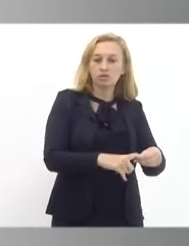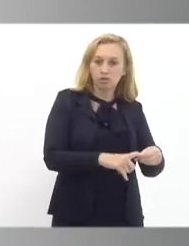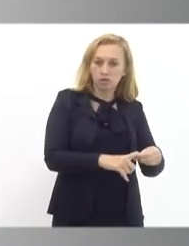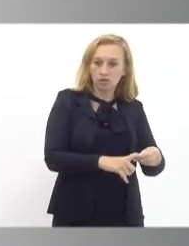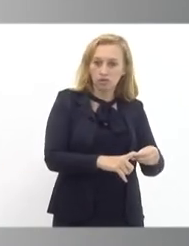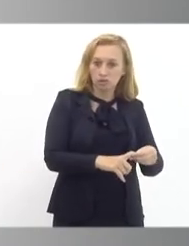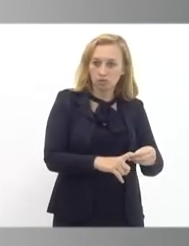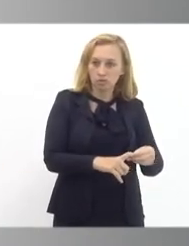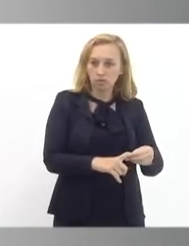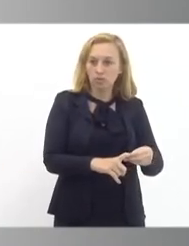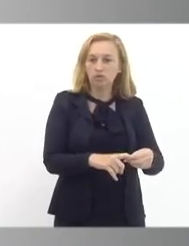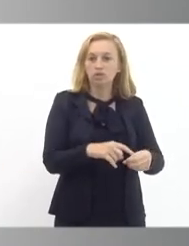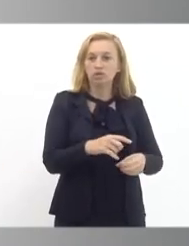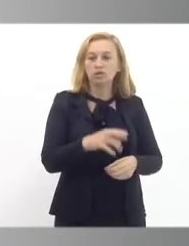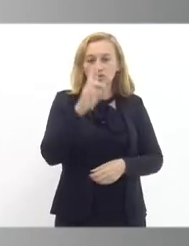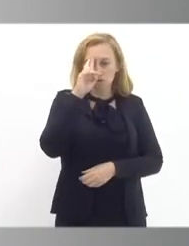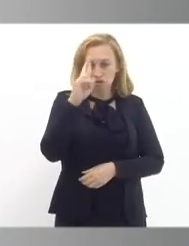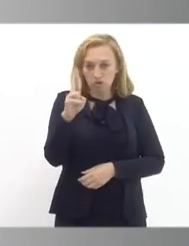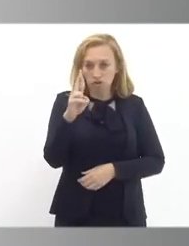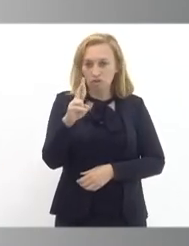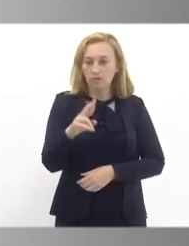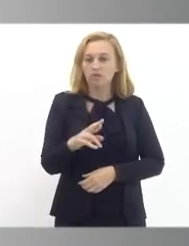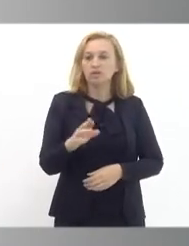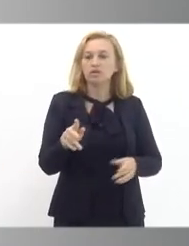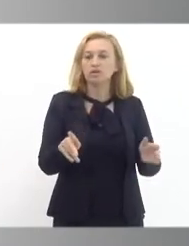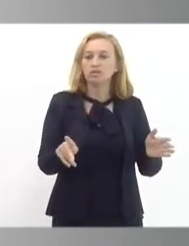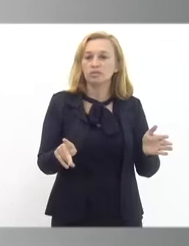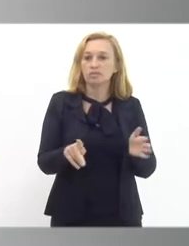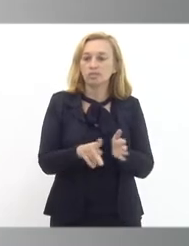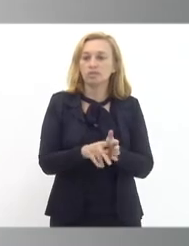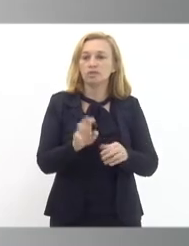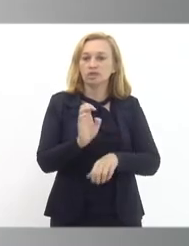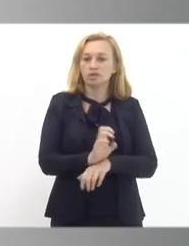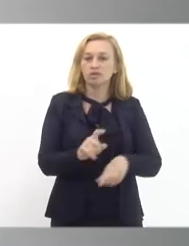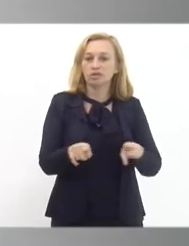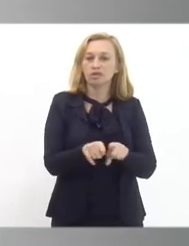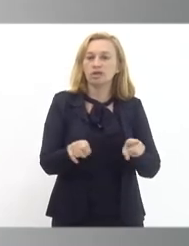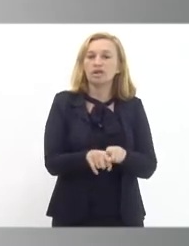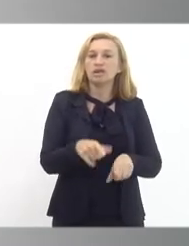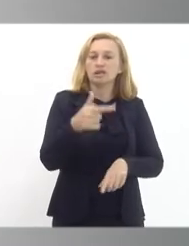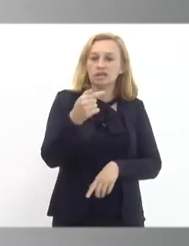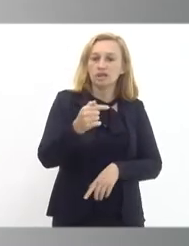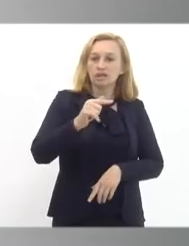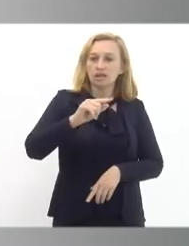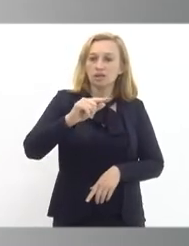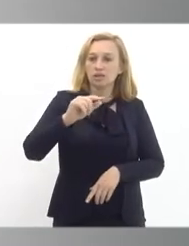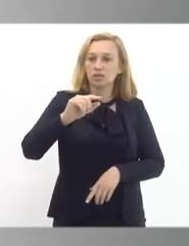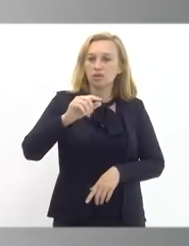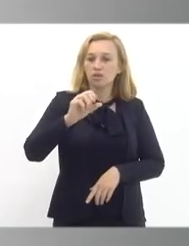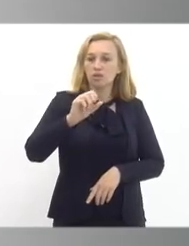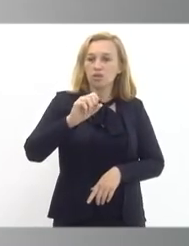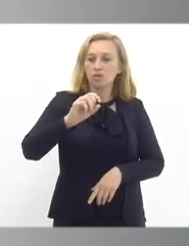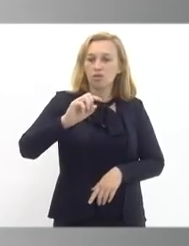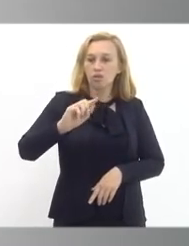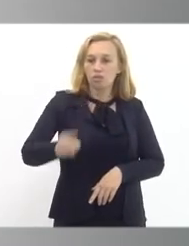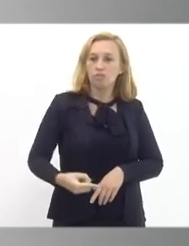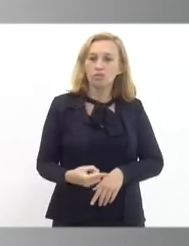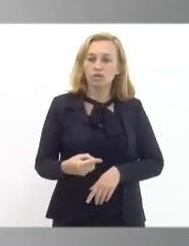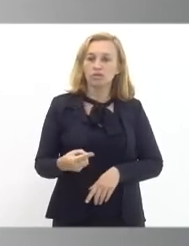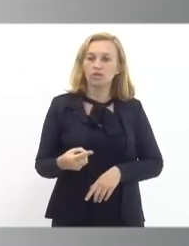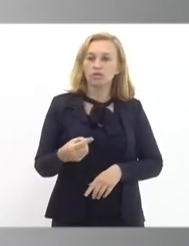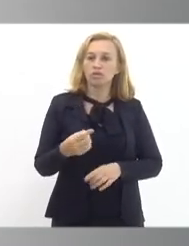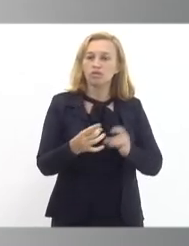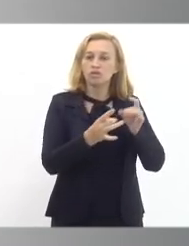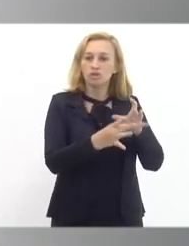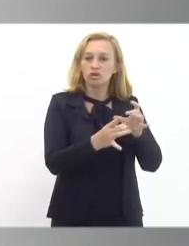aos seus respectivos donos e ao Estado, mais de 8 mil botijões de gás apreendidos, vendidos